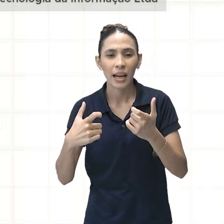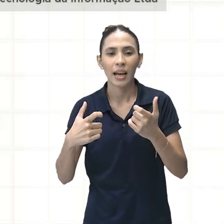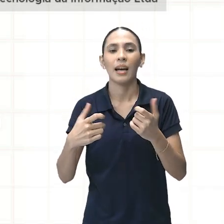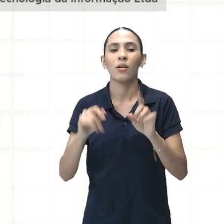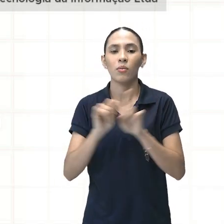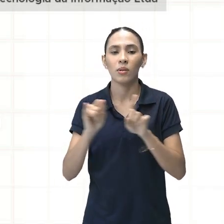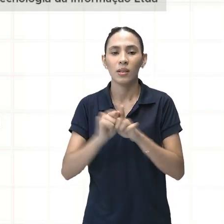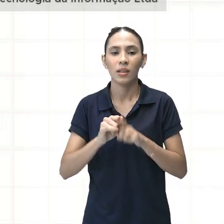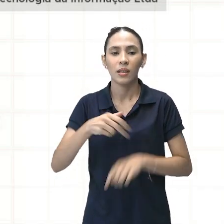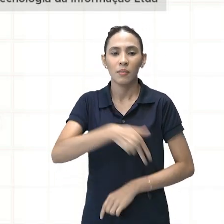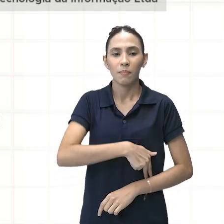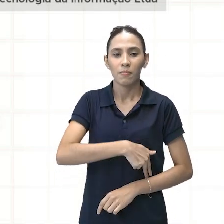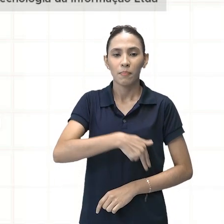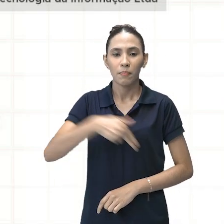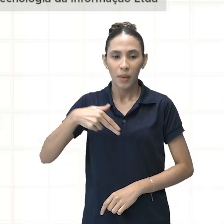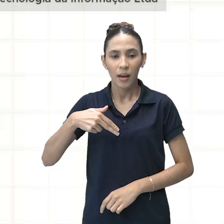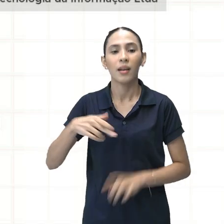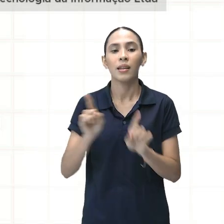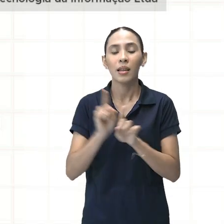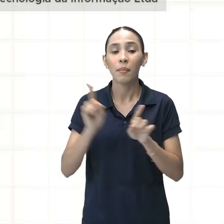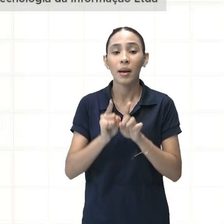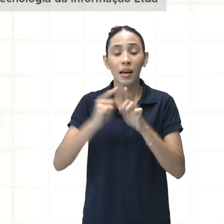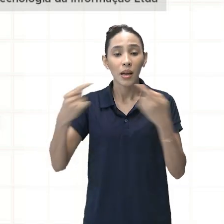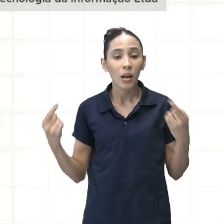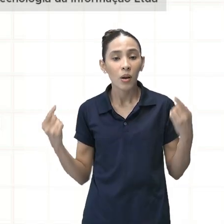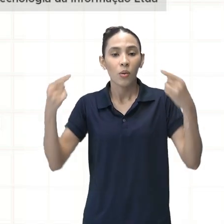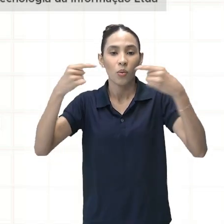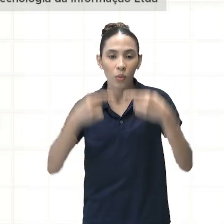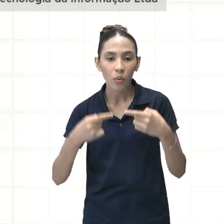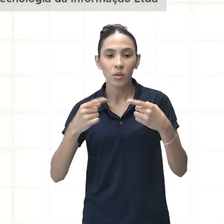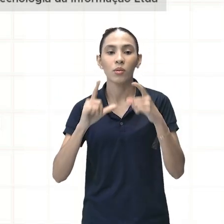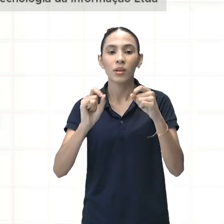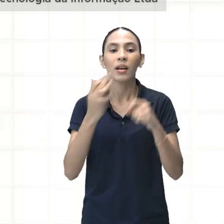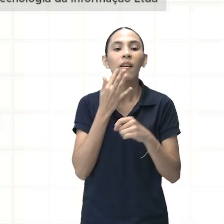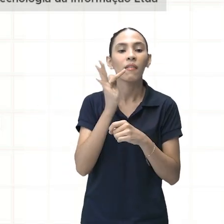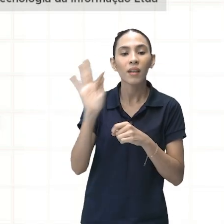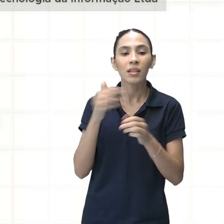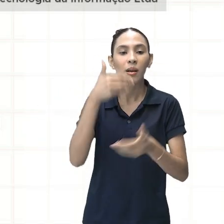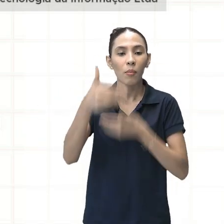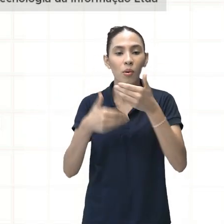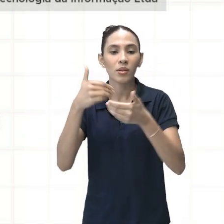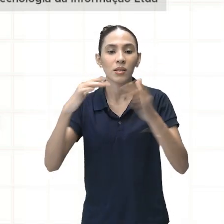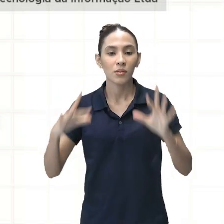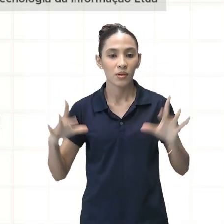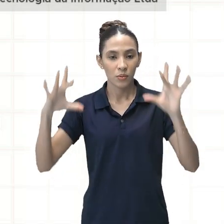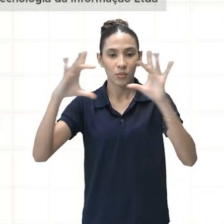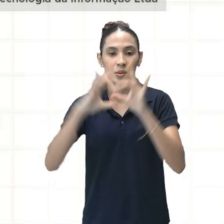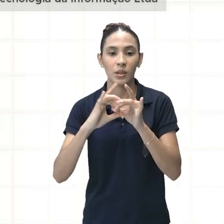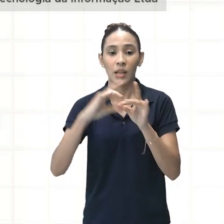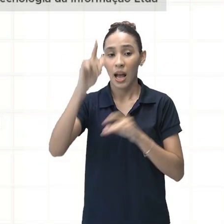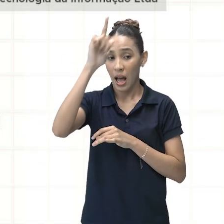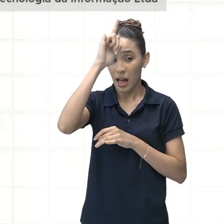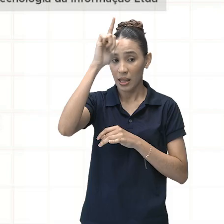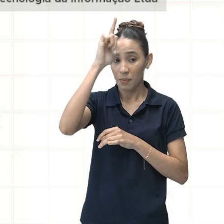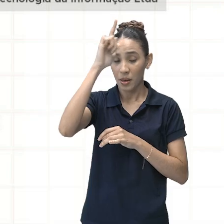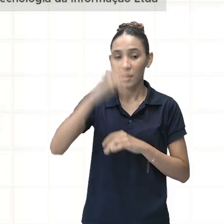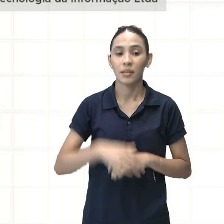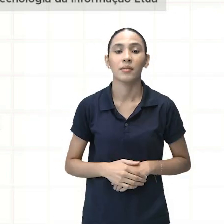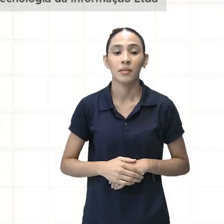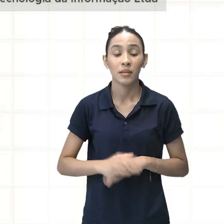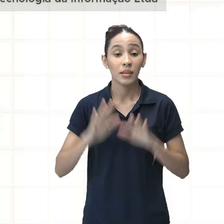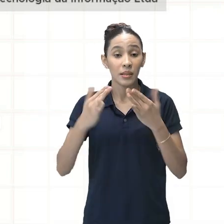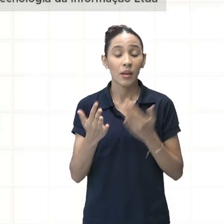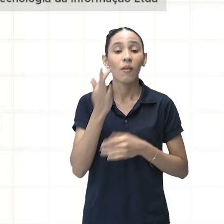observar uma oposição da França ao processo de unificação da Alemanha.